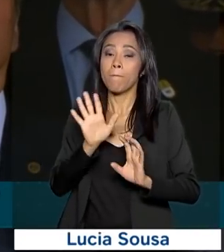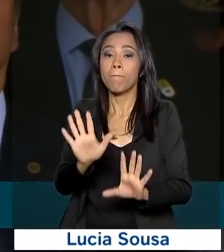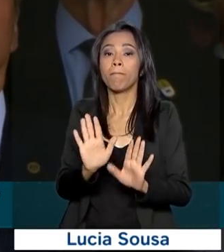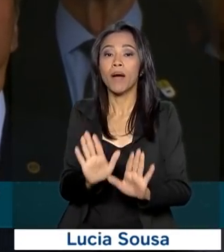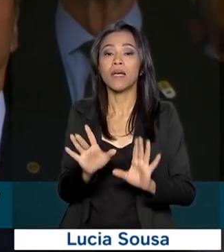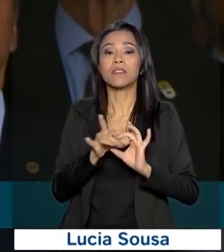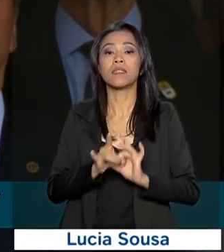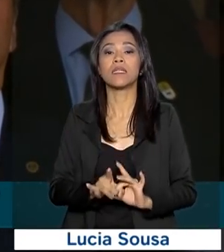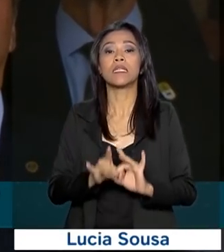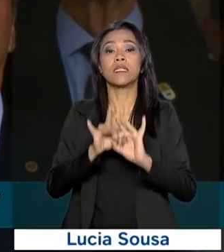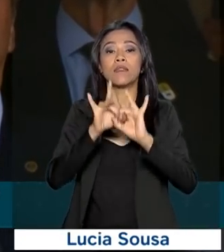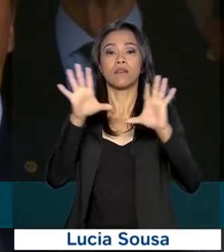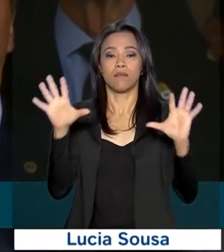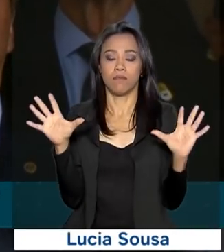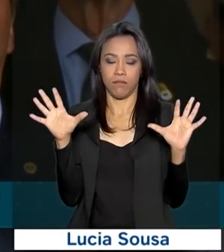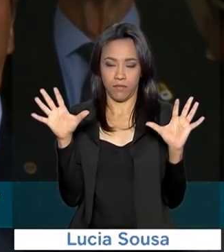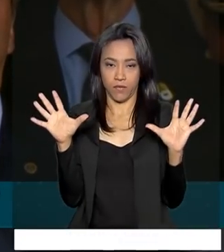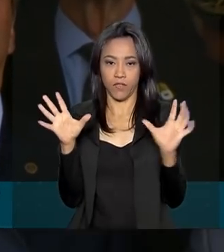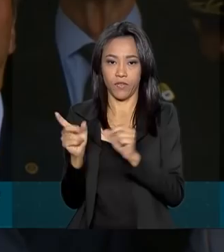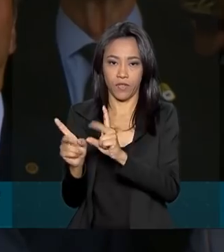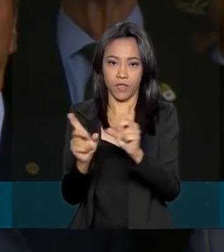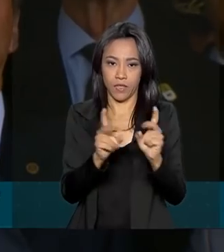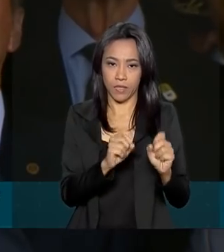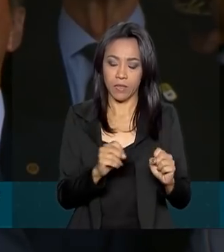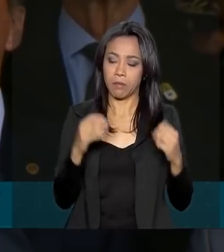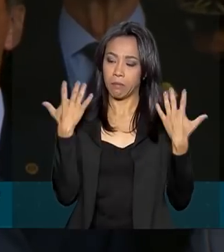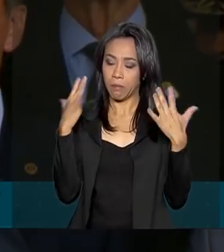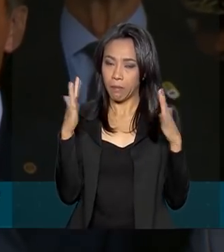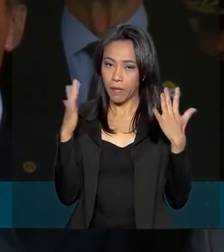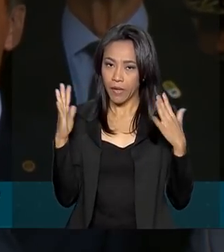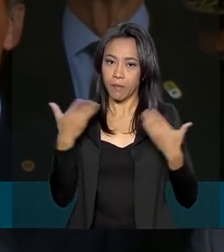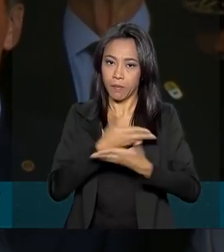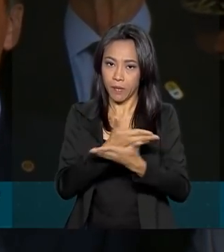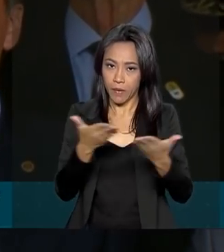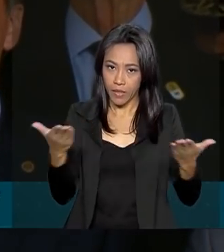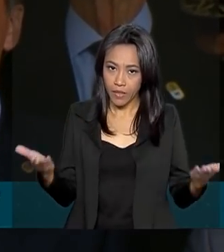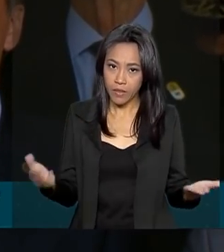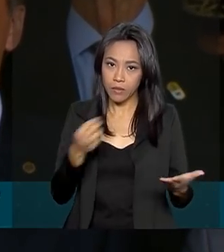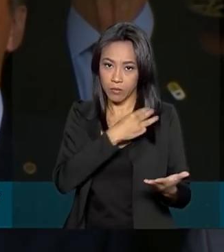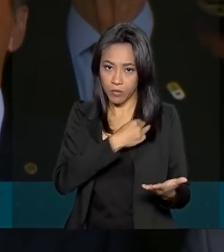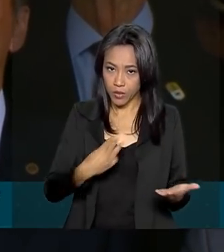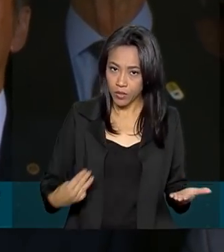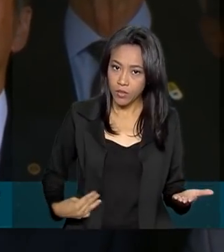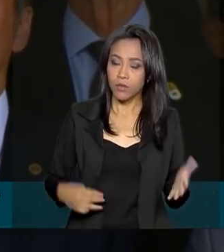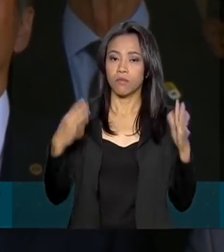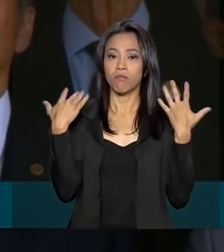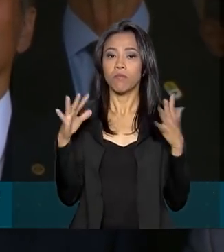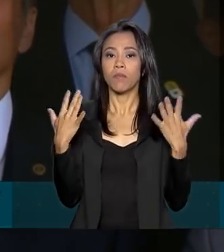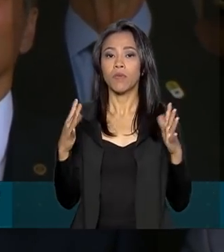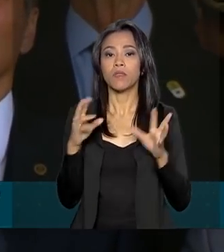comércio. Parabéns aos ministros, parabéns ao povo brasileiro.